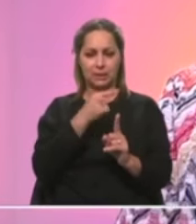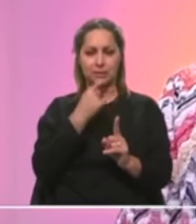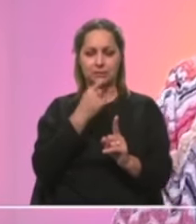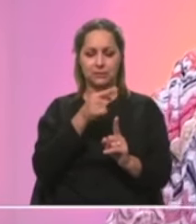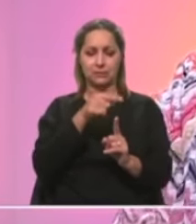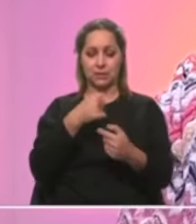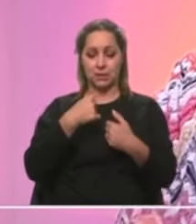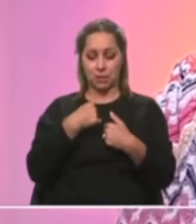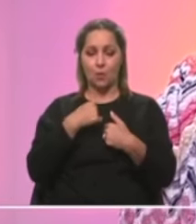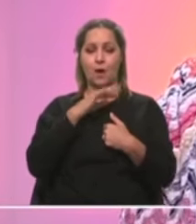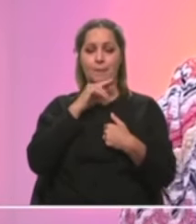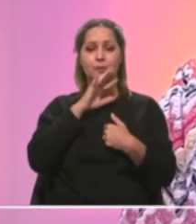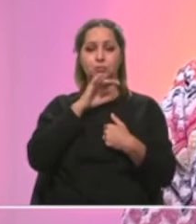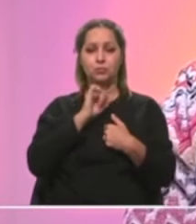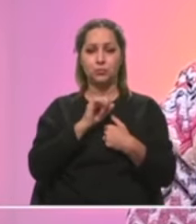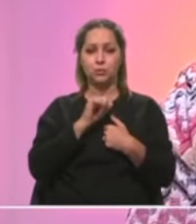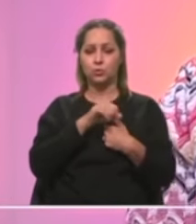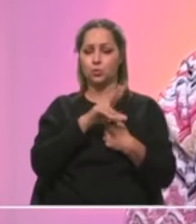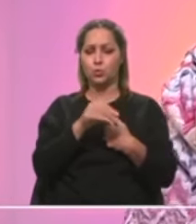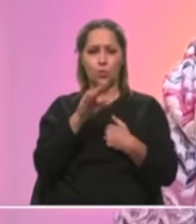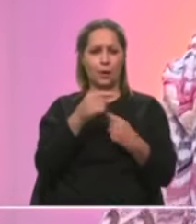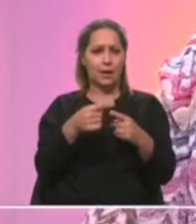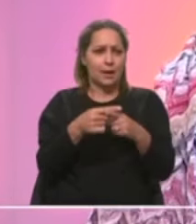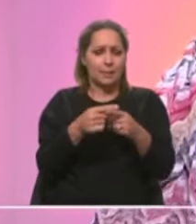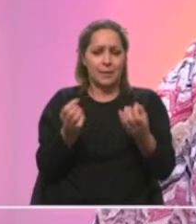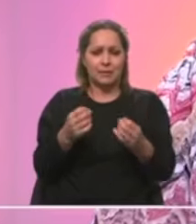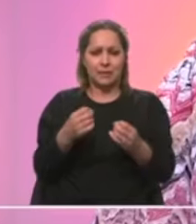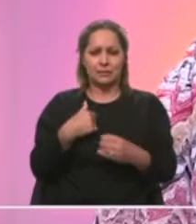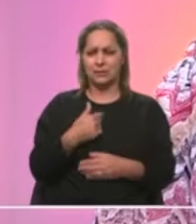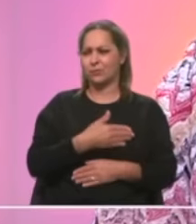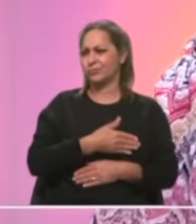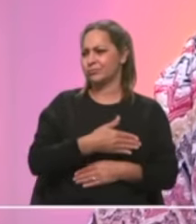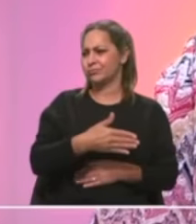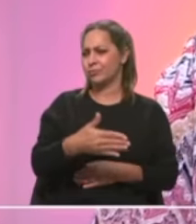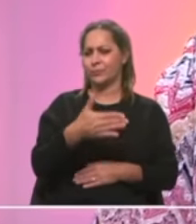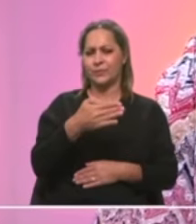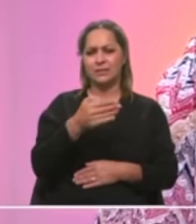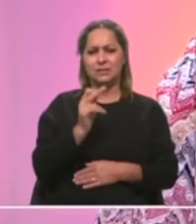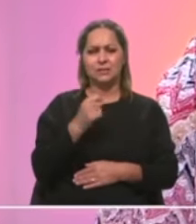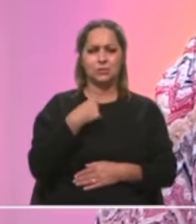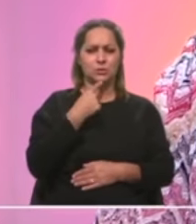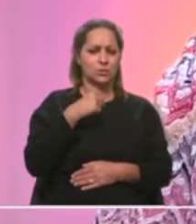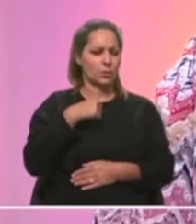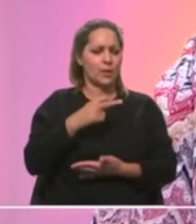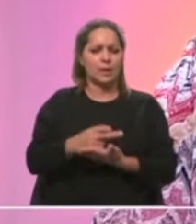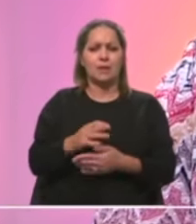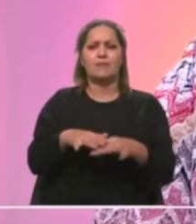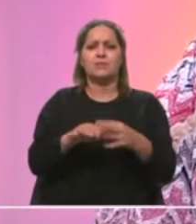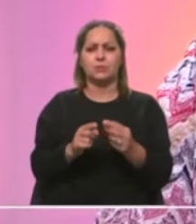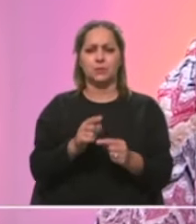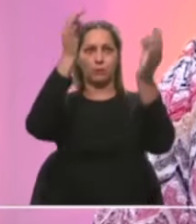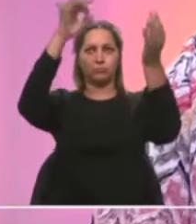meus filhos. Depois nunca mais fez charme nenhum. E eu, no fim de 17 anos, dizia assim, o que é que eu fico aqui a fazer numa